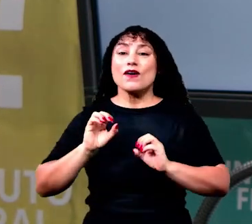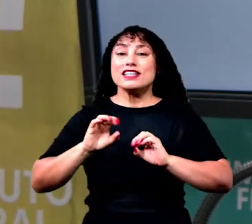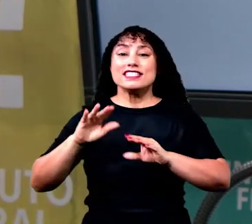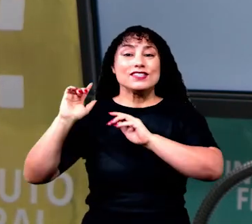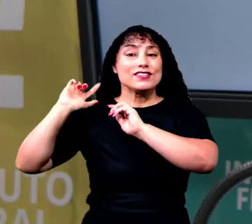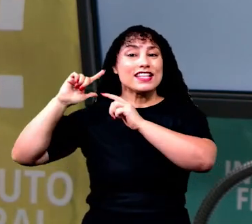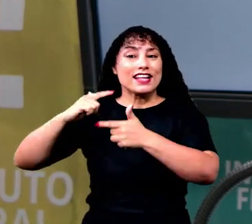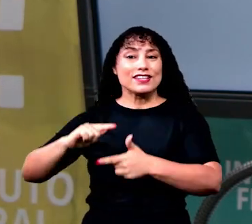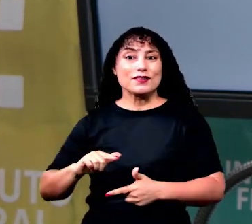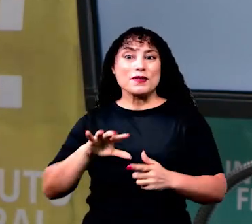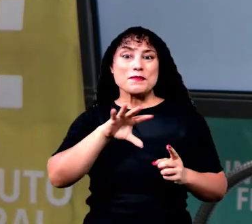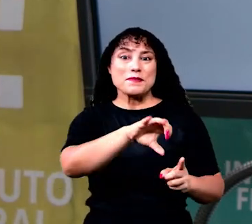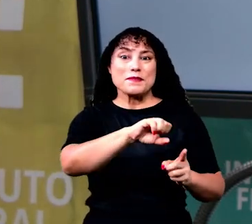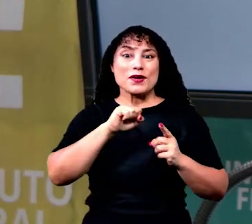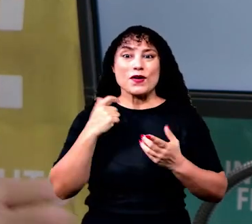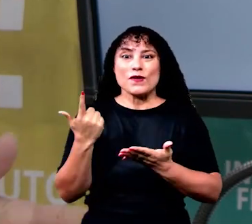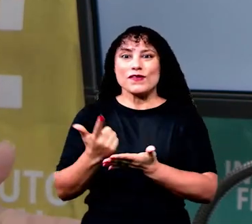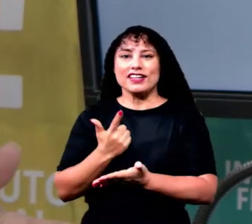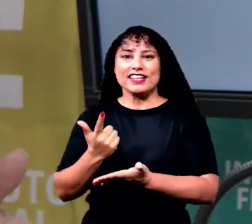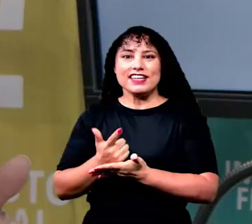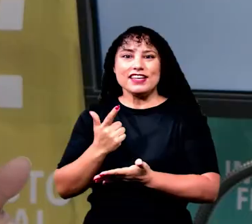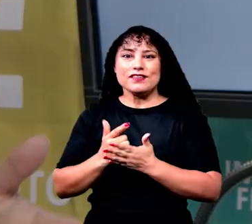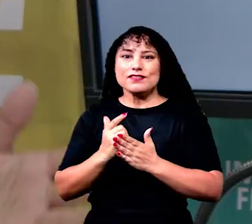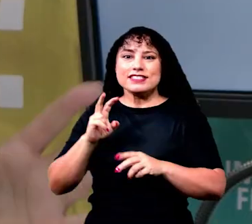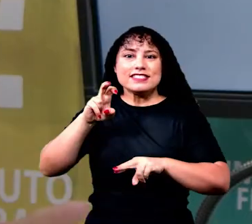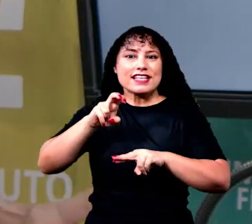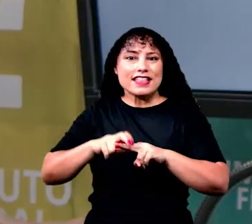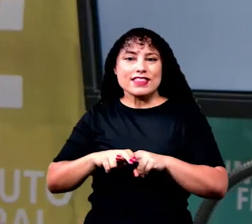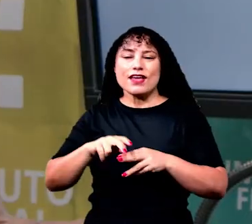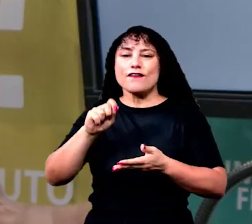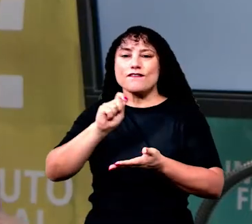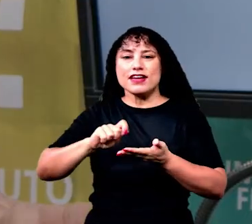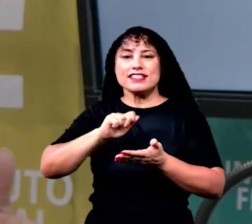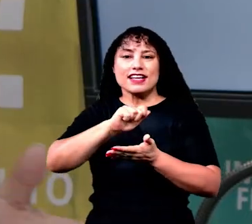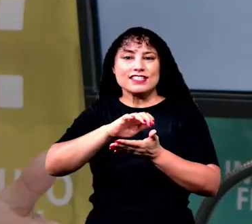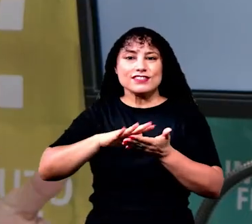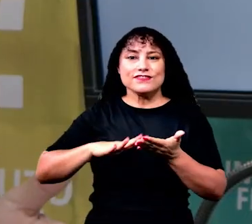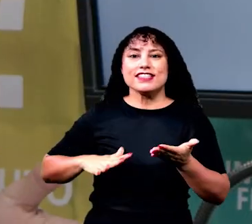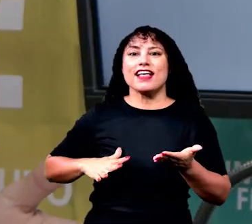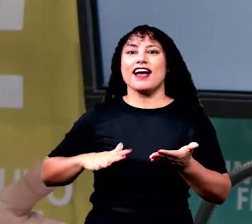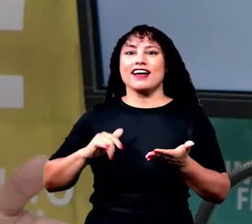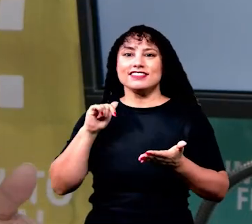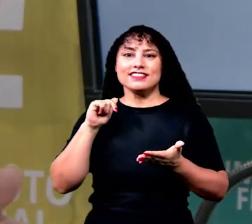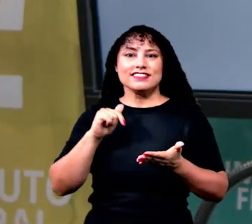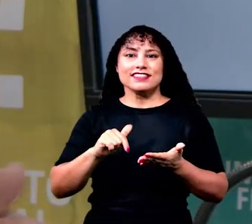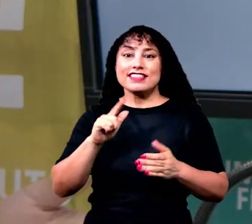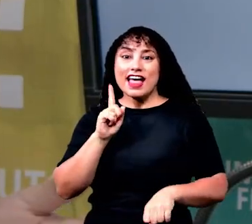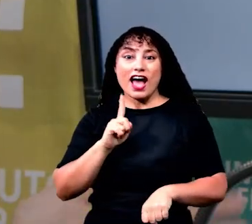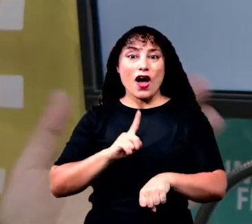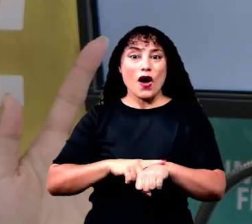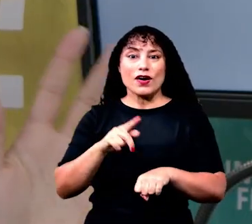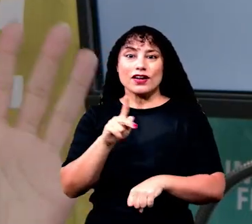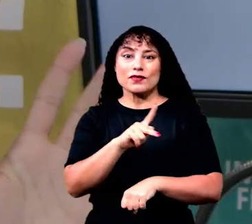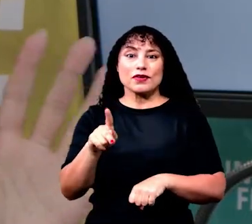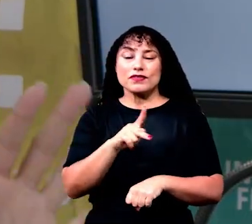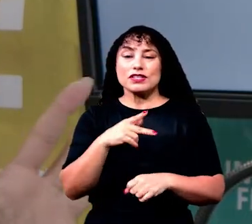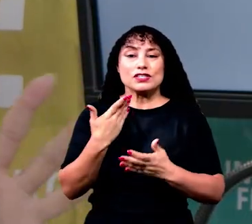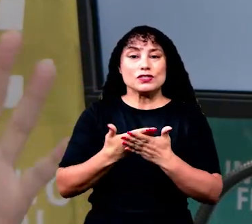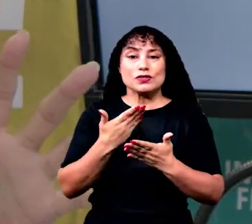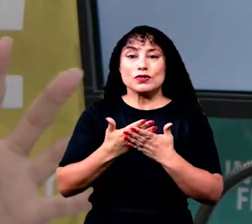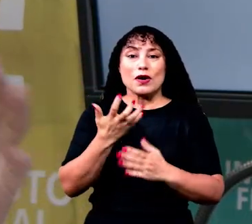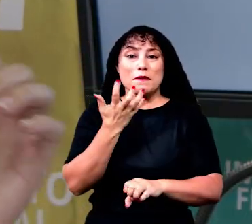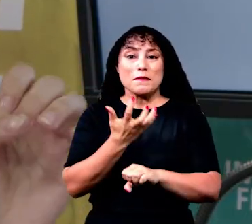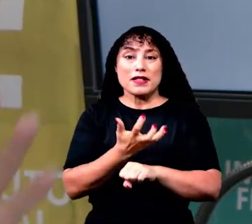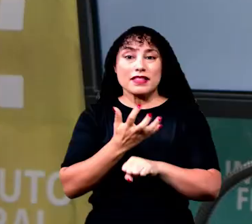é aquele ensino tradicional de, pegou o livro, sentou, fez a atividade ali na hora com o